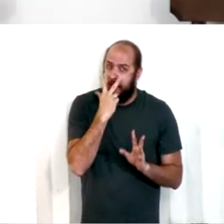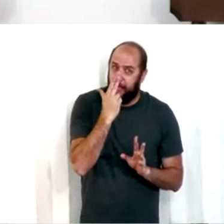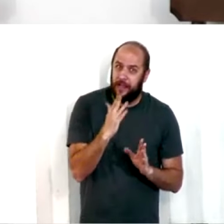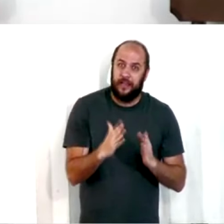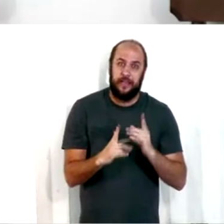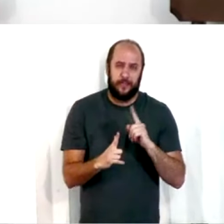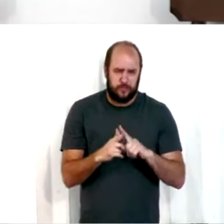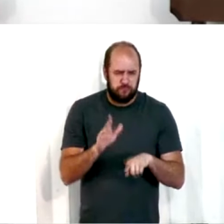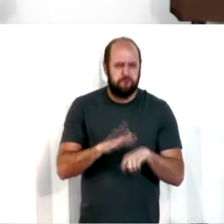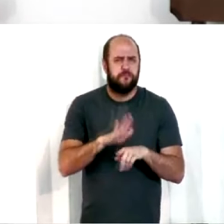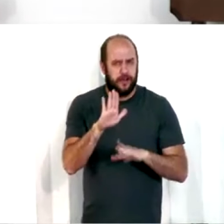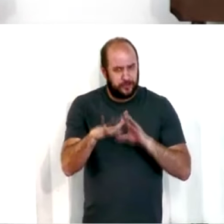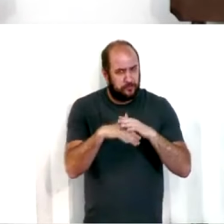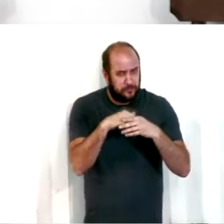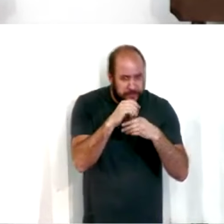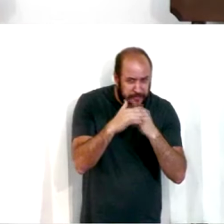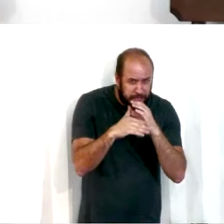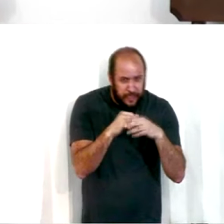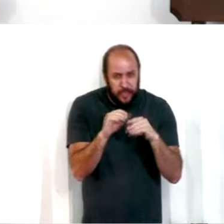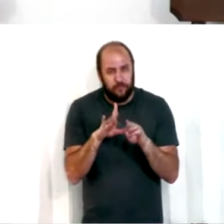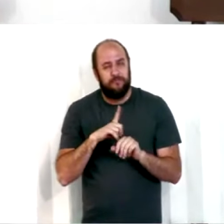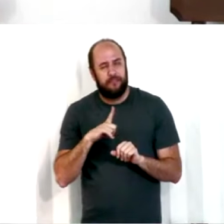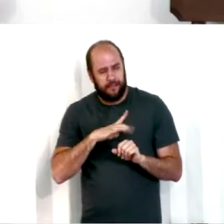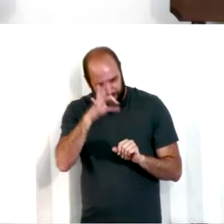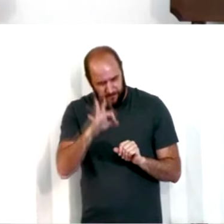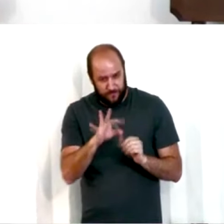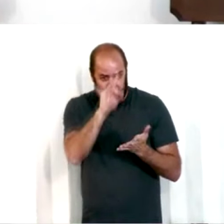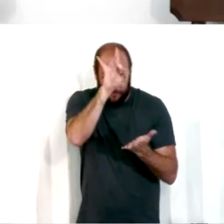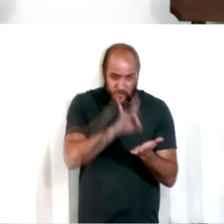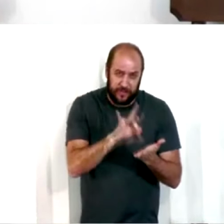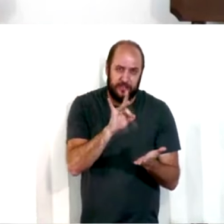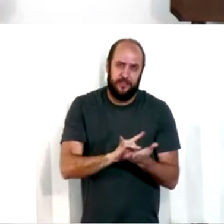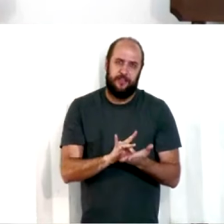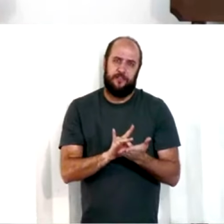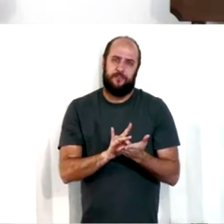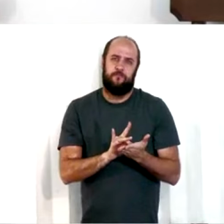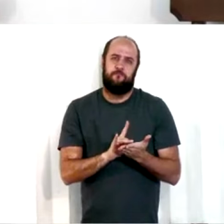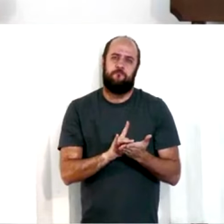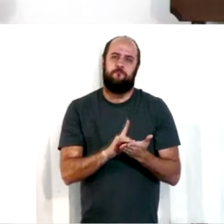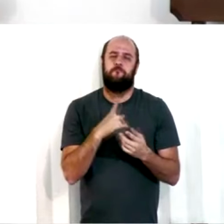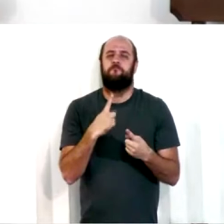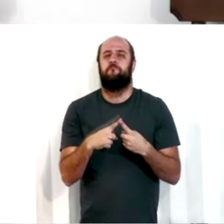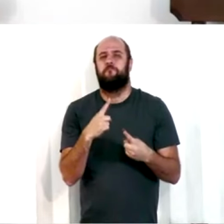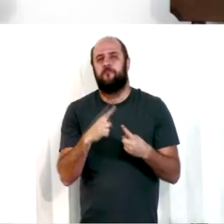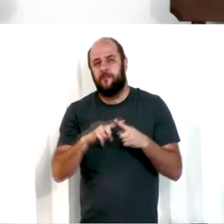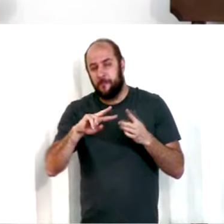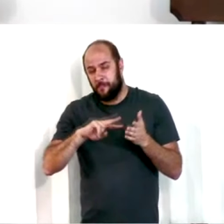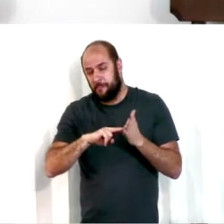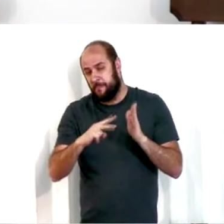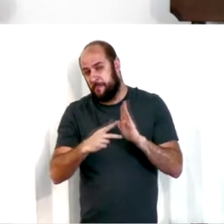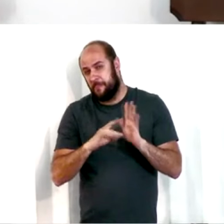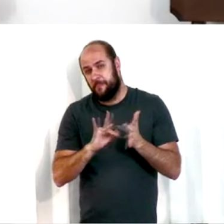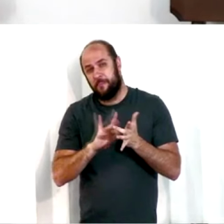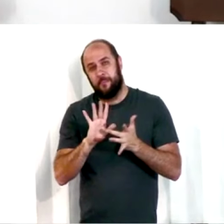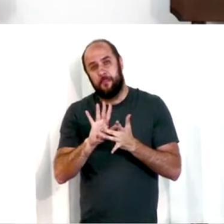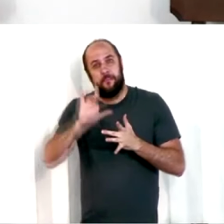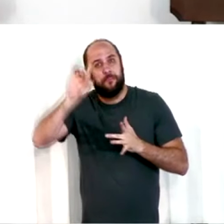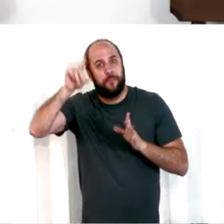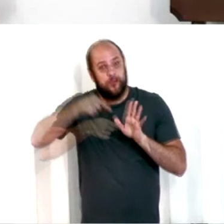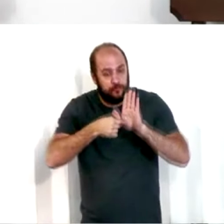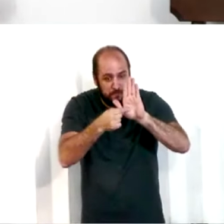mistério. Aqui é a igreja que tem o verdadeiro mistério. Paulo fala do mistério, que agora Deus revelara aos